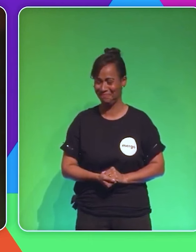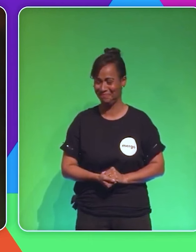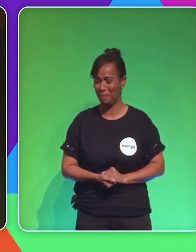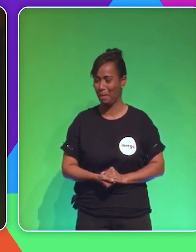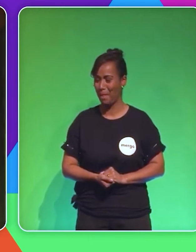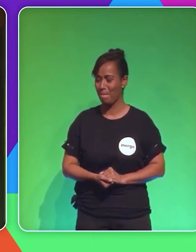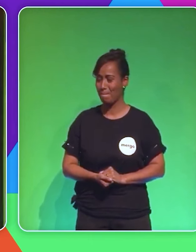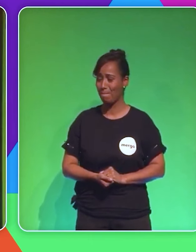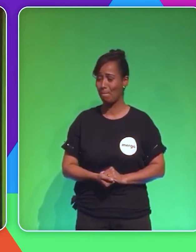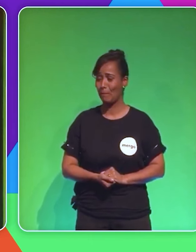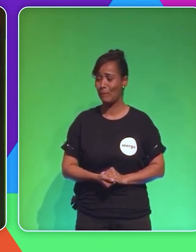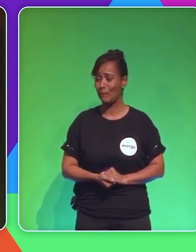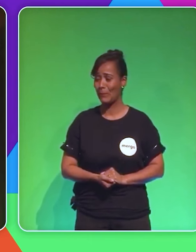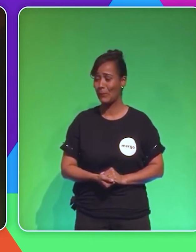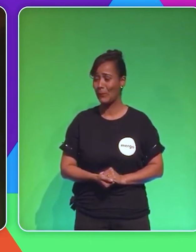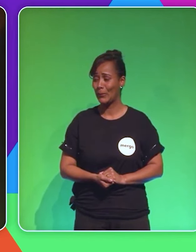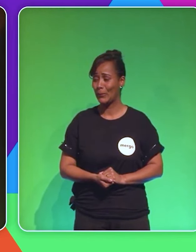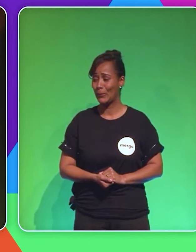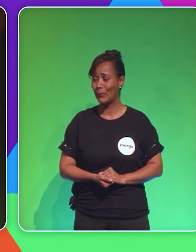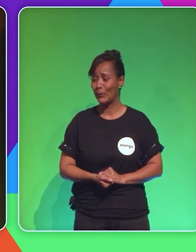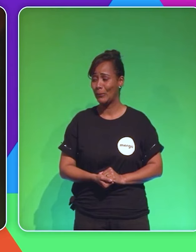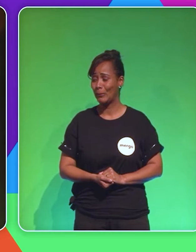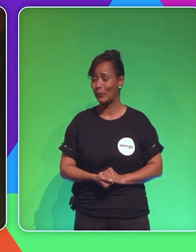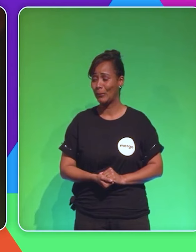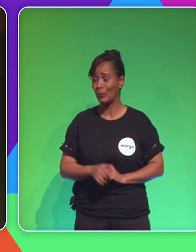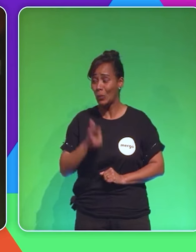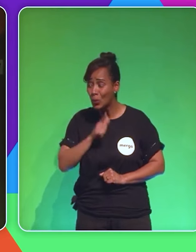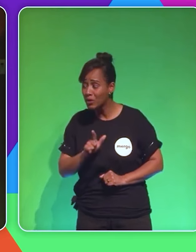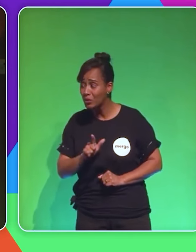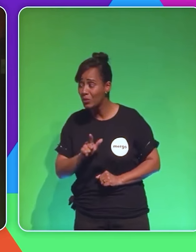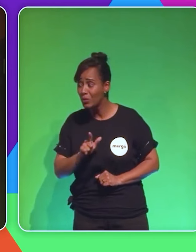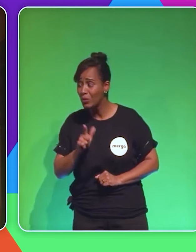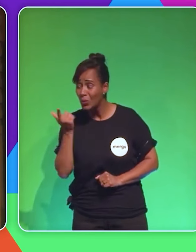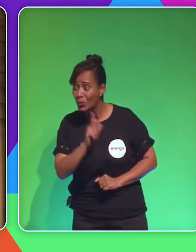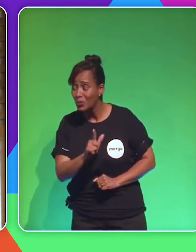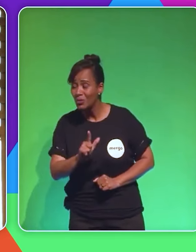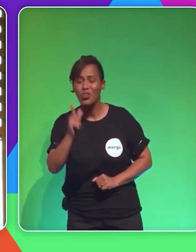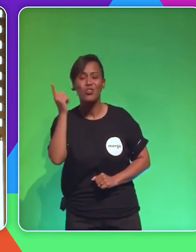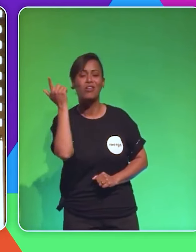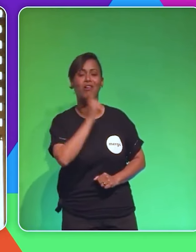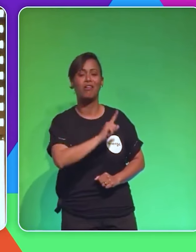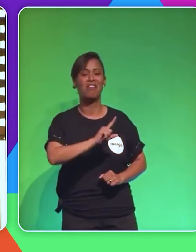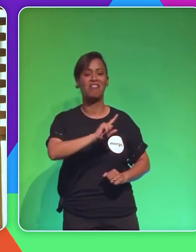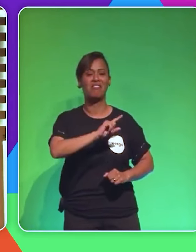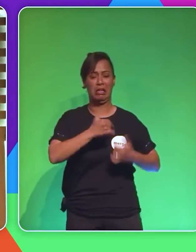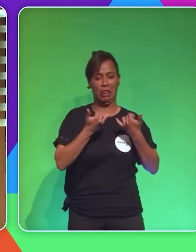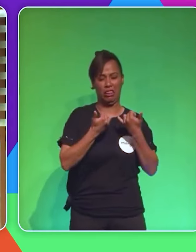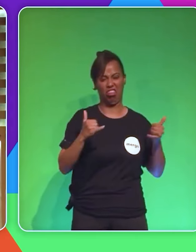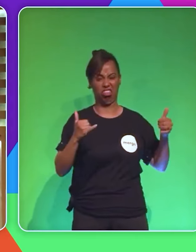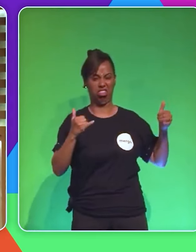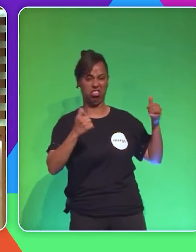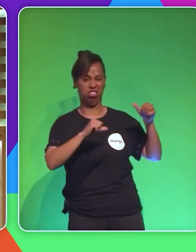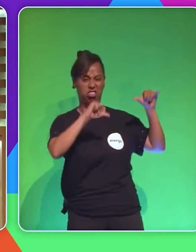aqui enfim nós conseguimos vocês eliminaram as energias negativas todos os